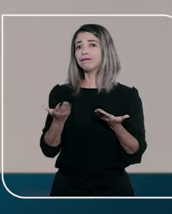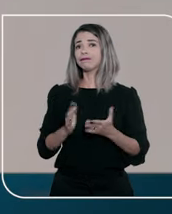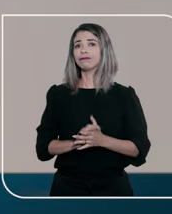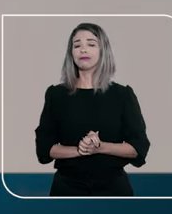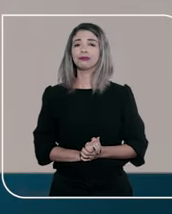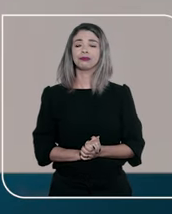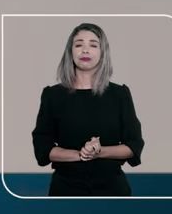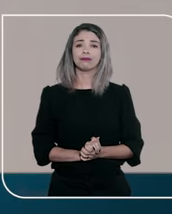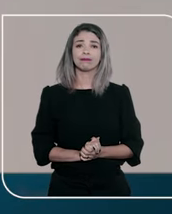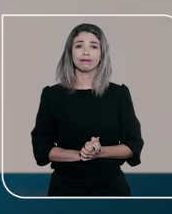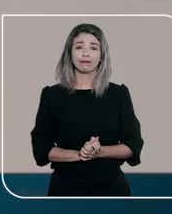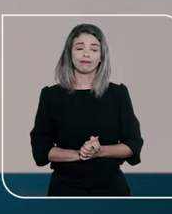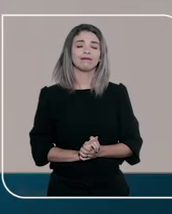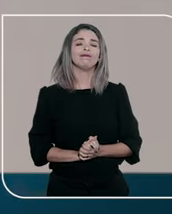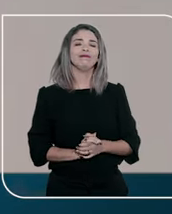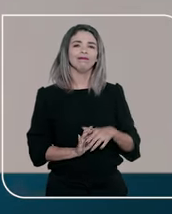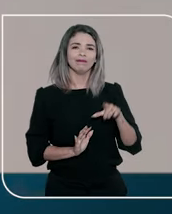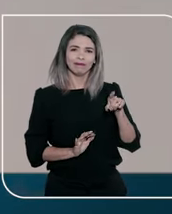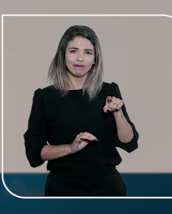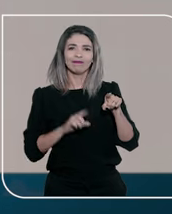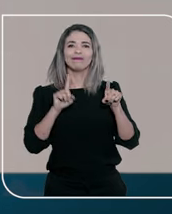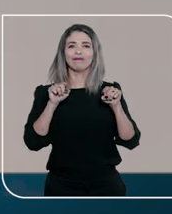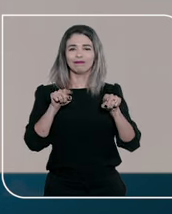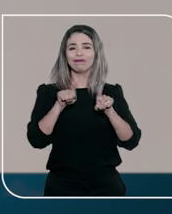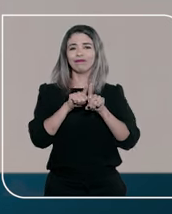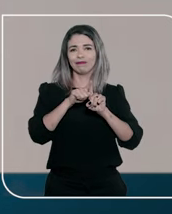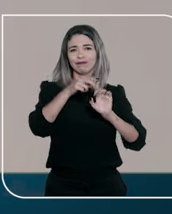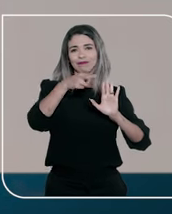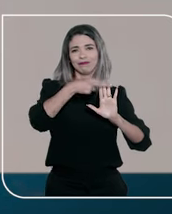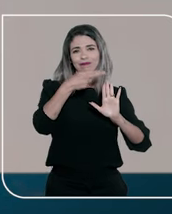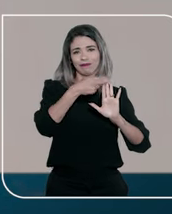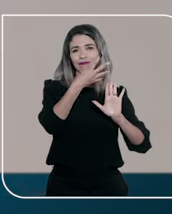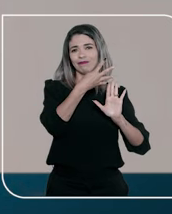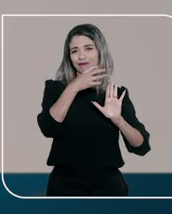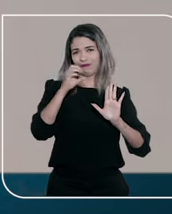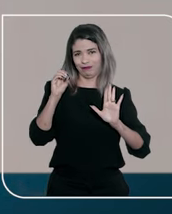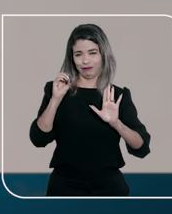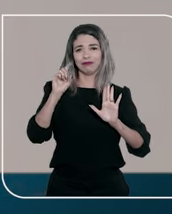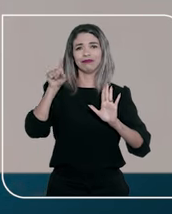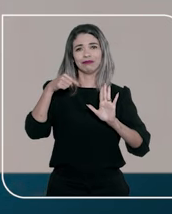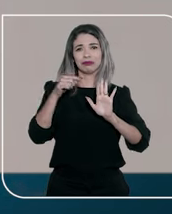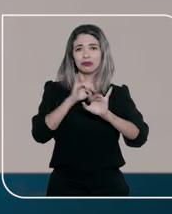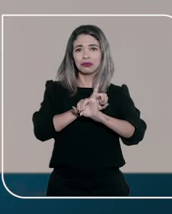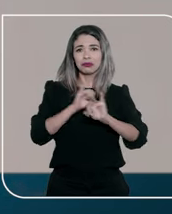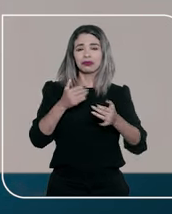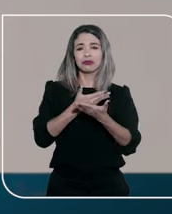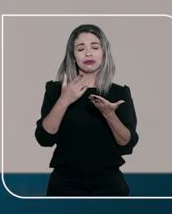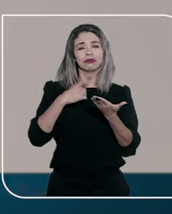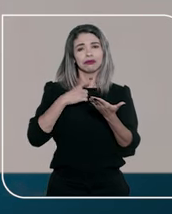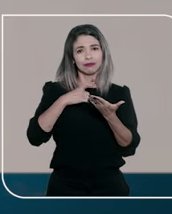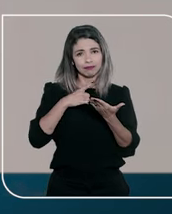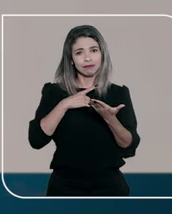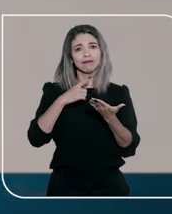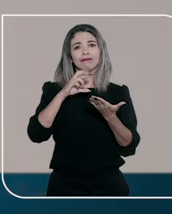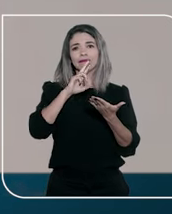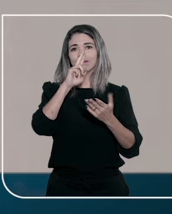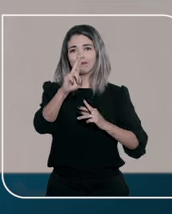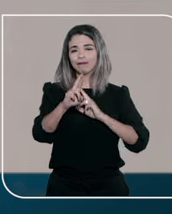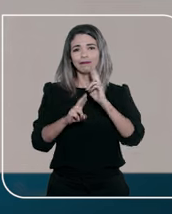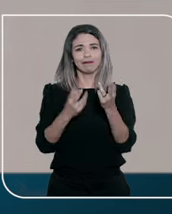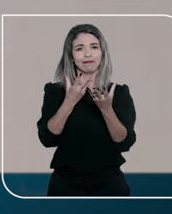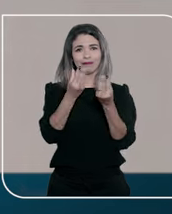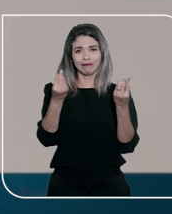Aqui também voltamos à resolução 400 que nós estamos colocando aqui, que traz muitas respostas, né? Inclusive resposta a